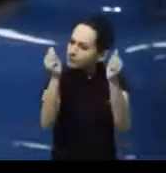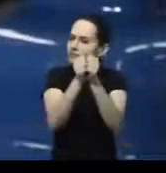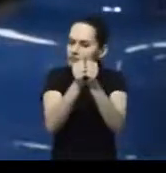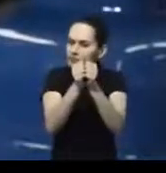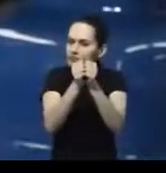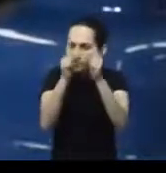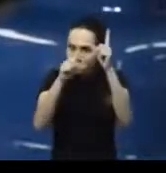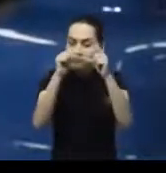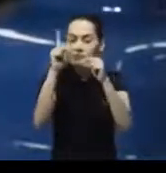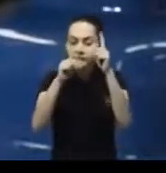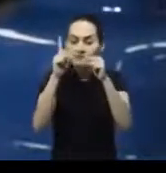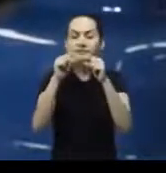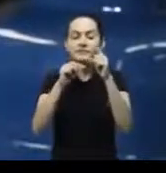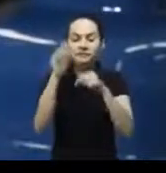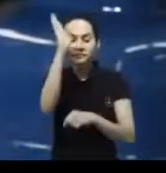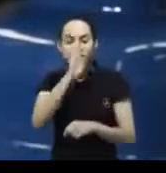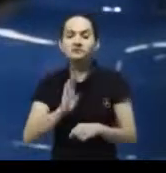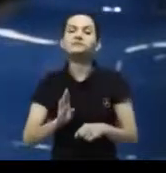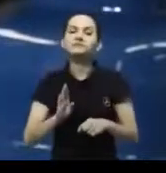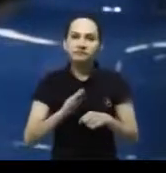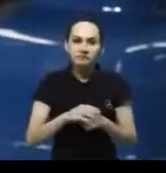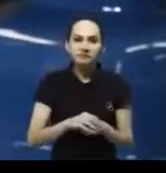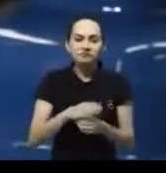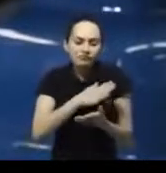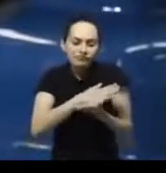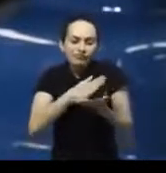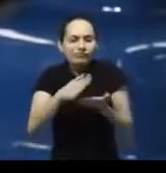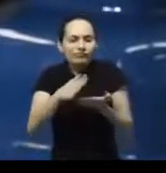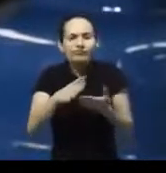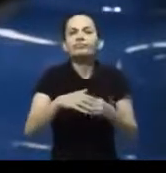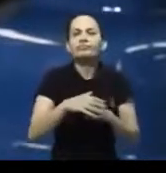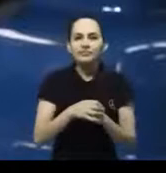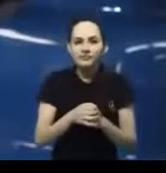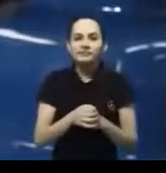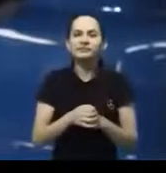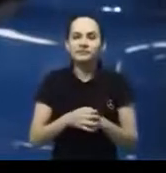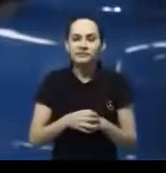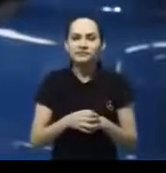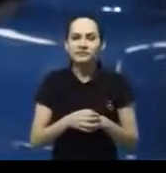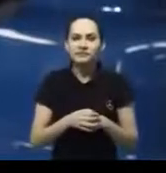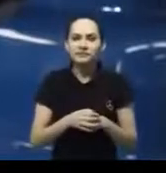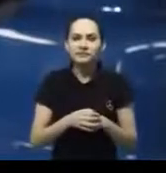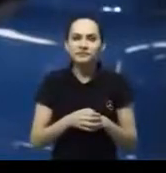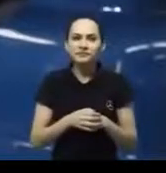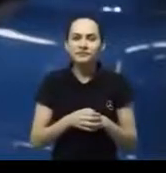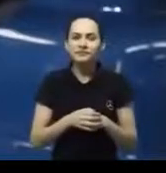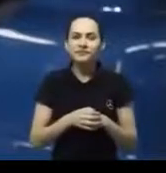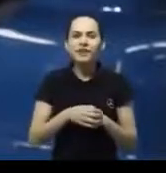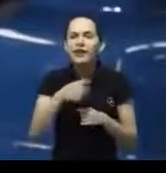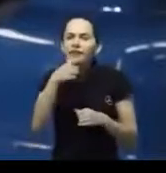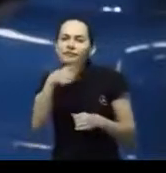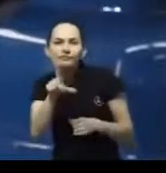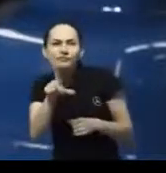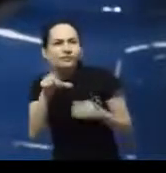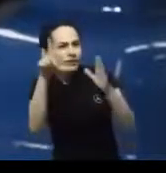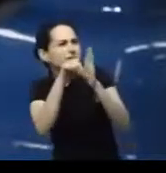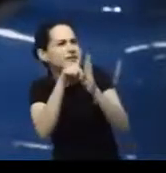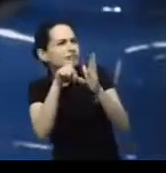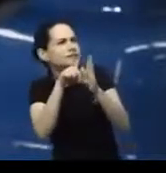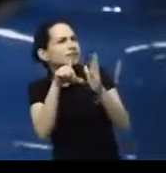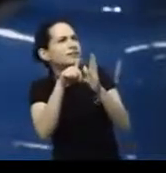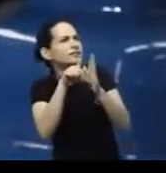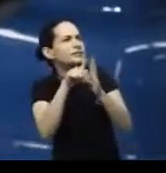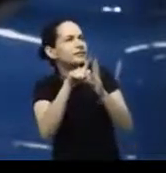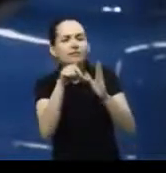juntos com a Mercedes aqui no Brasil desde o seu início são as nossas férias outros concessionários